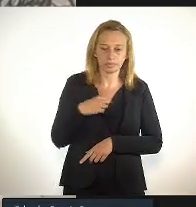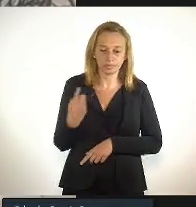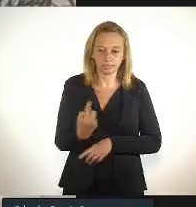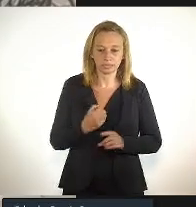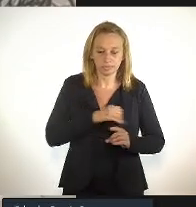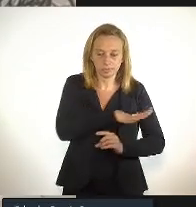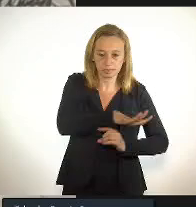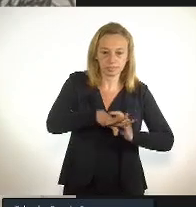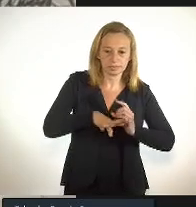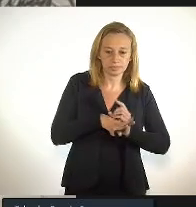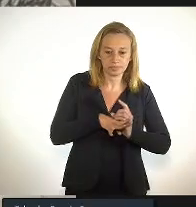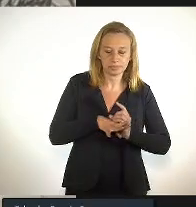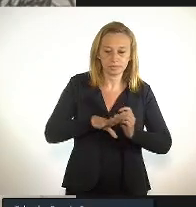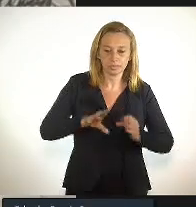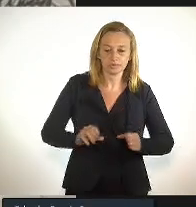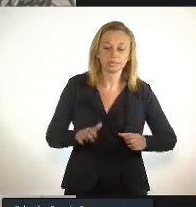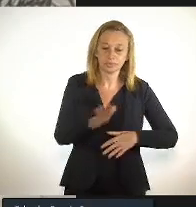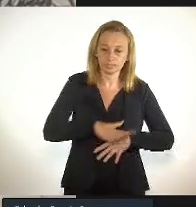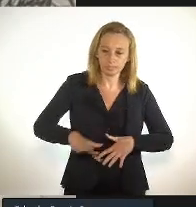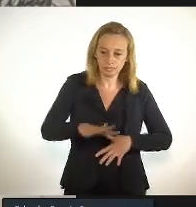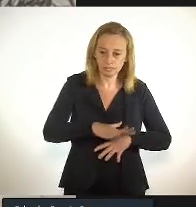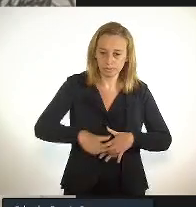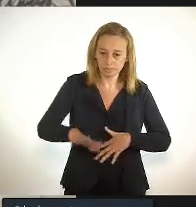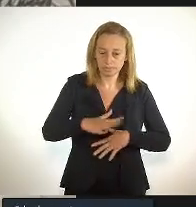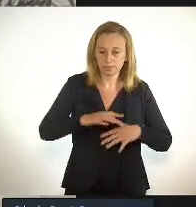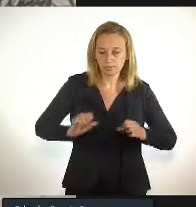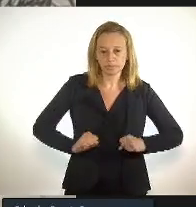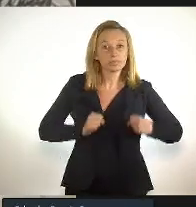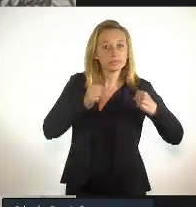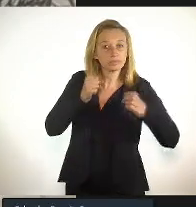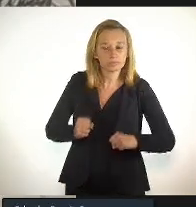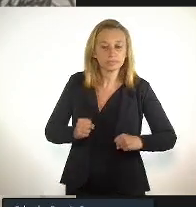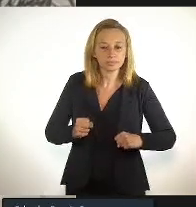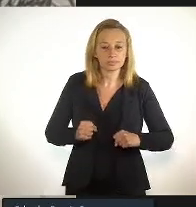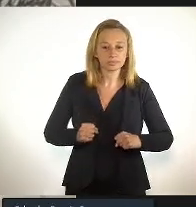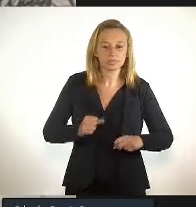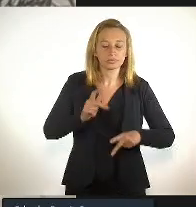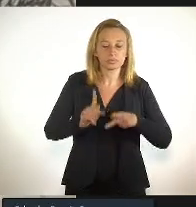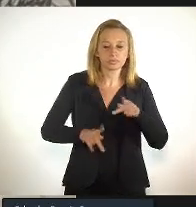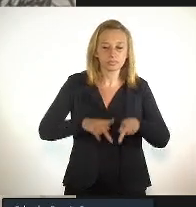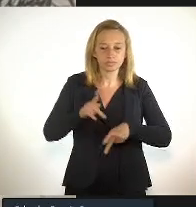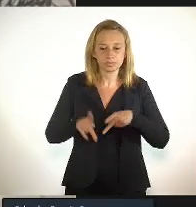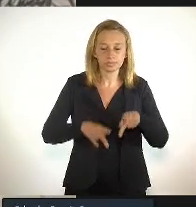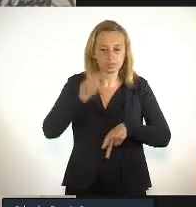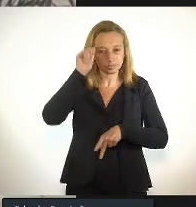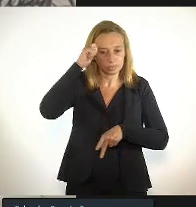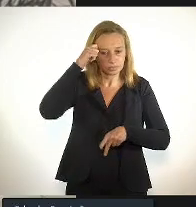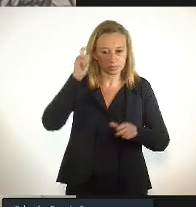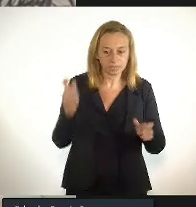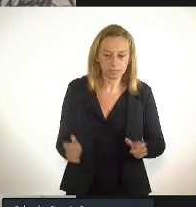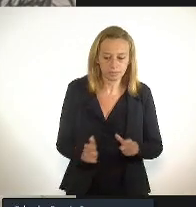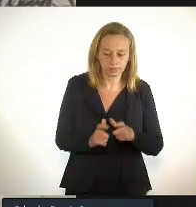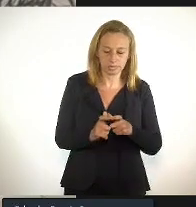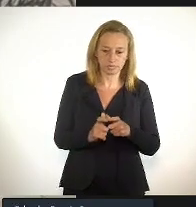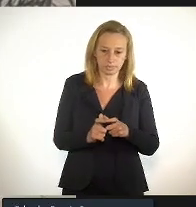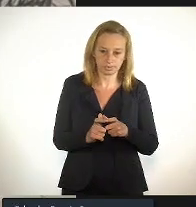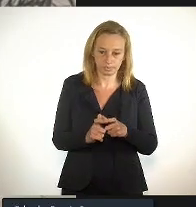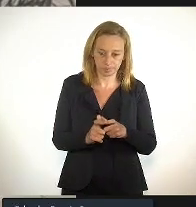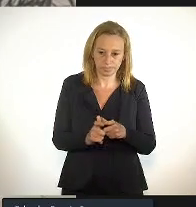nos espaços de poder e de decisão, a população negra ainda é